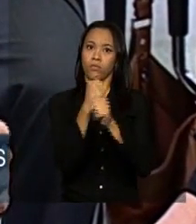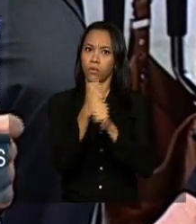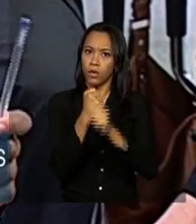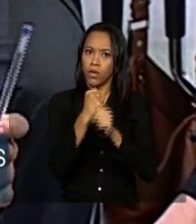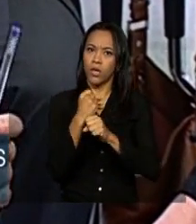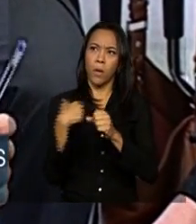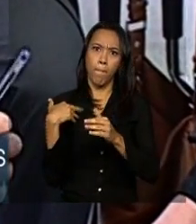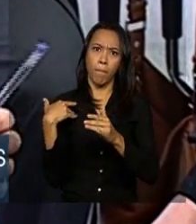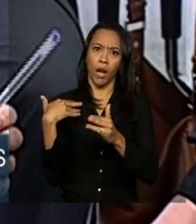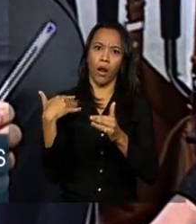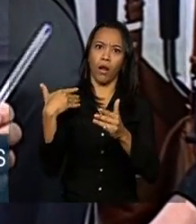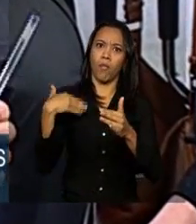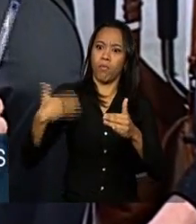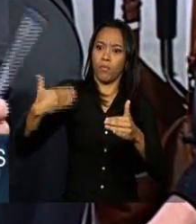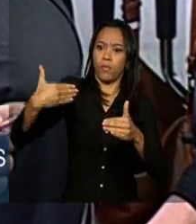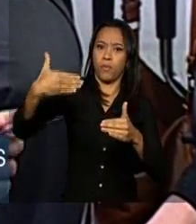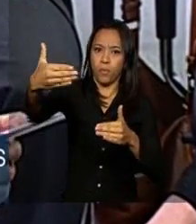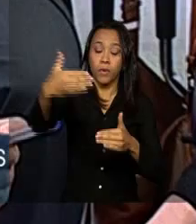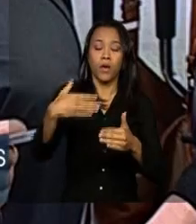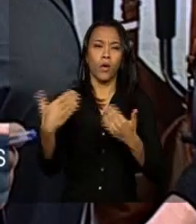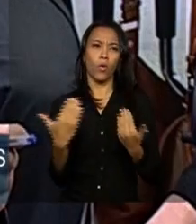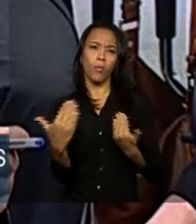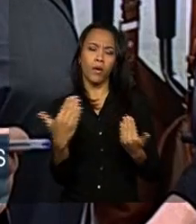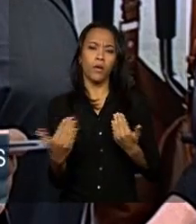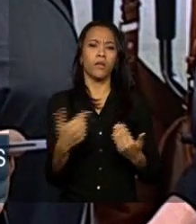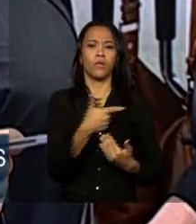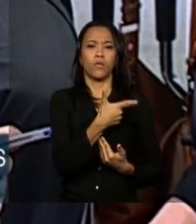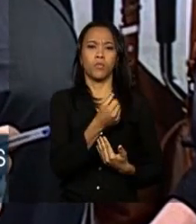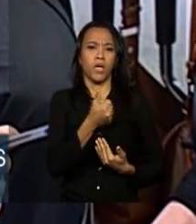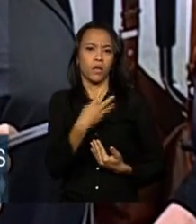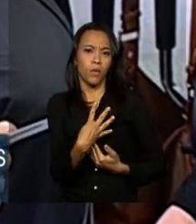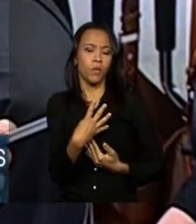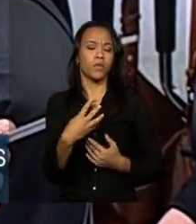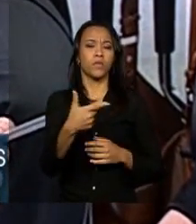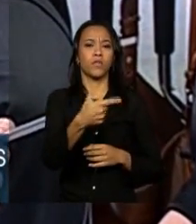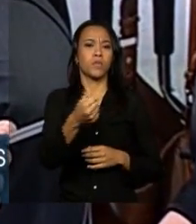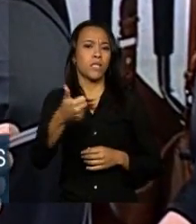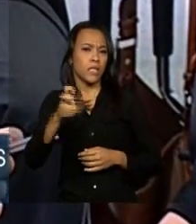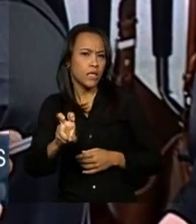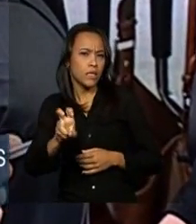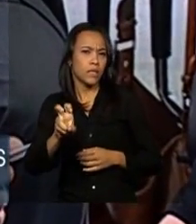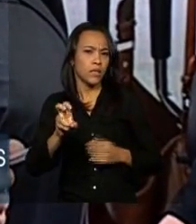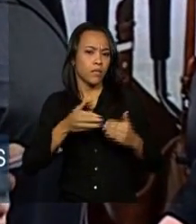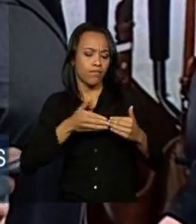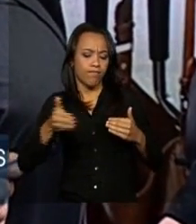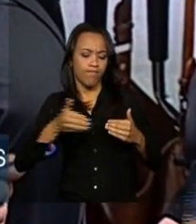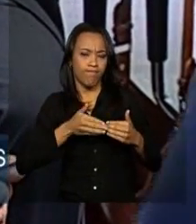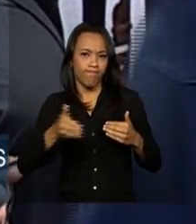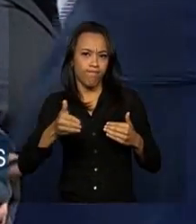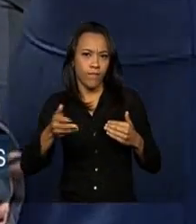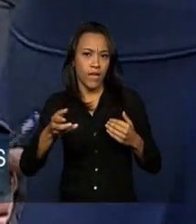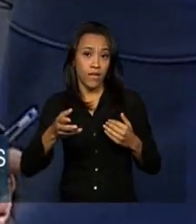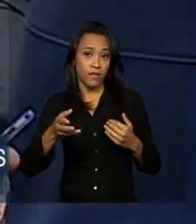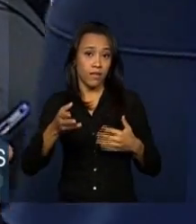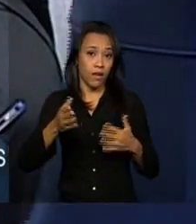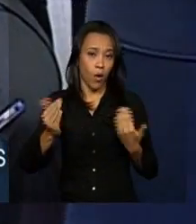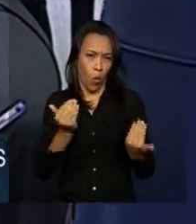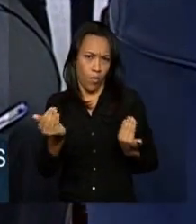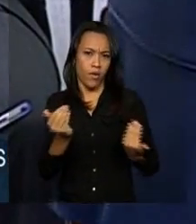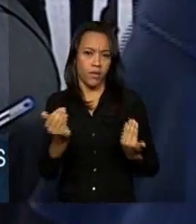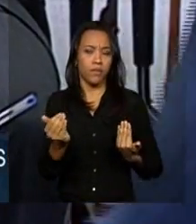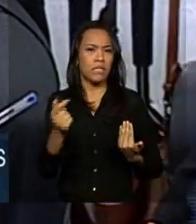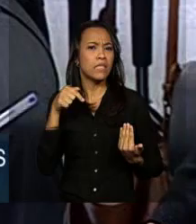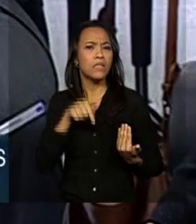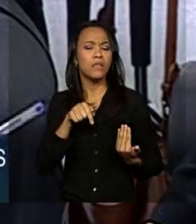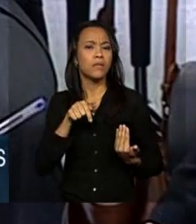e a comparação de 2014 com 2015 tem uma um pequeno recu em 2015 em relação a 2014 isso é